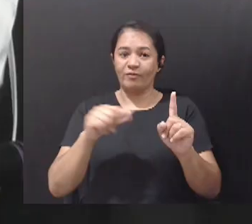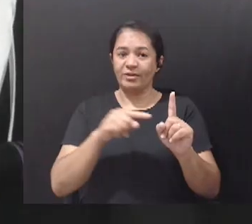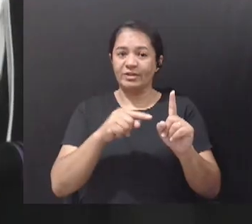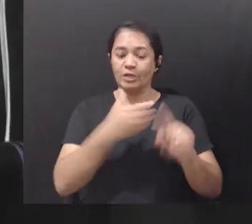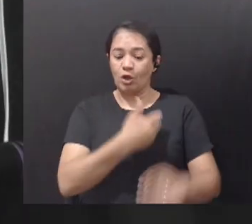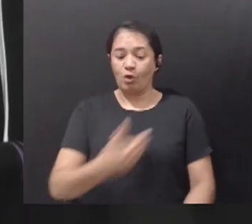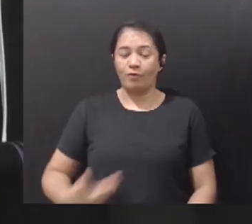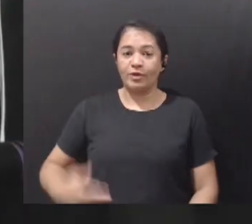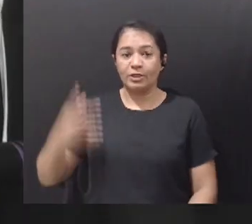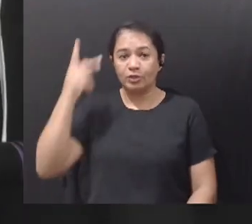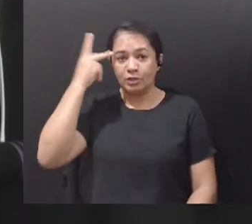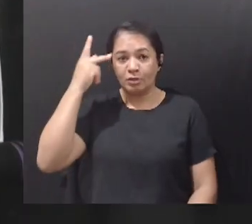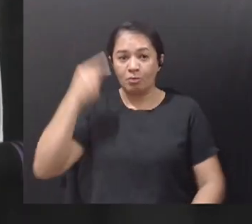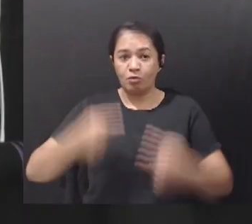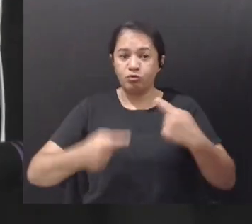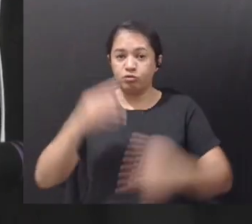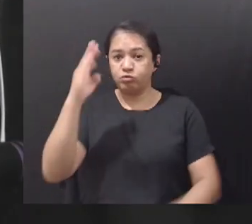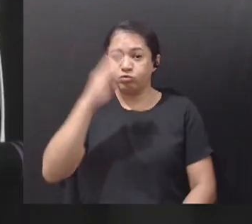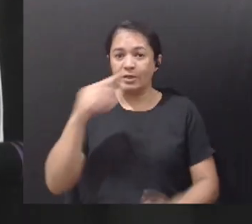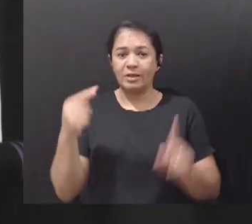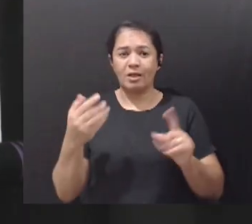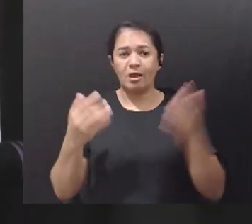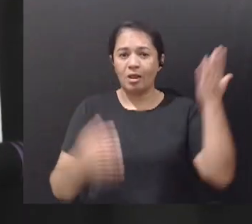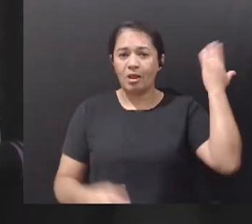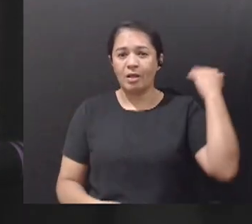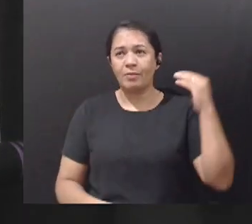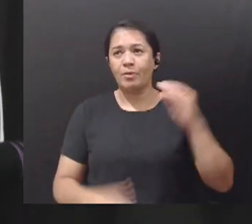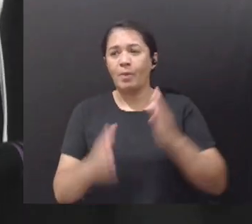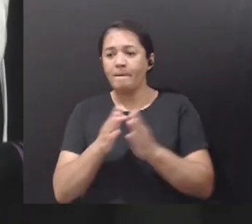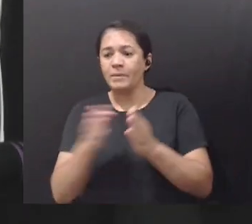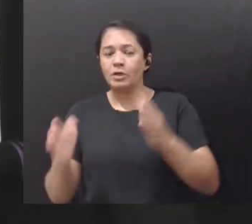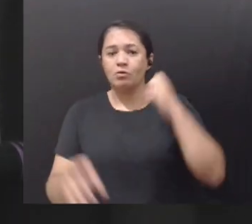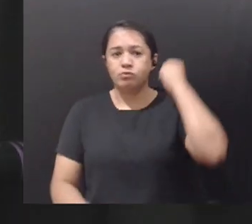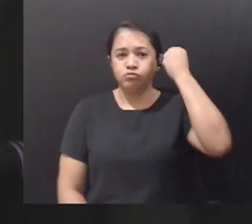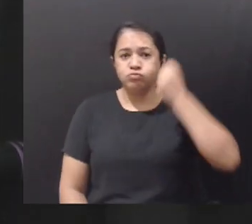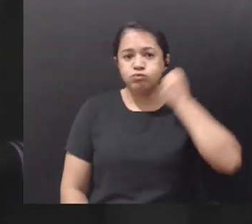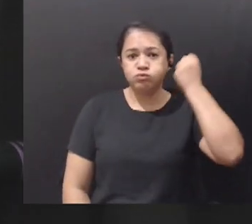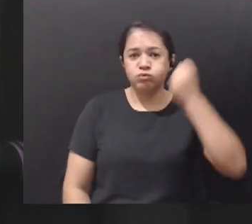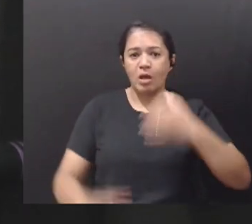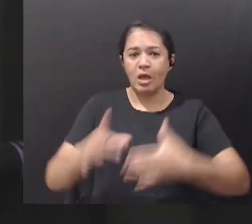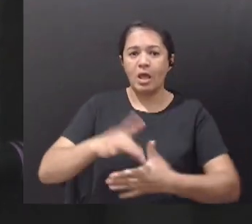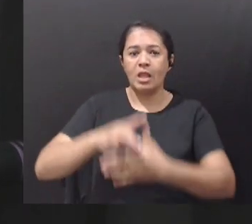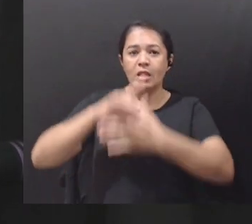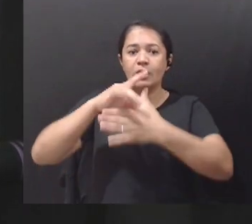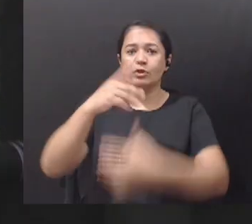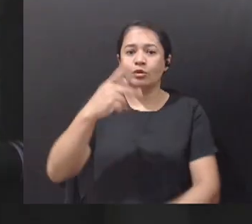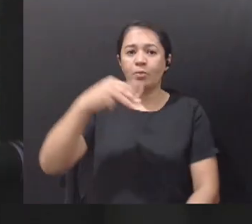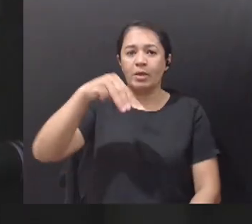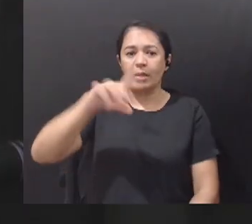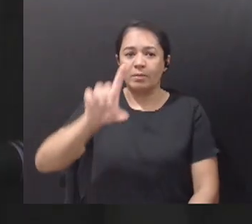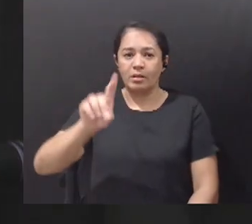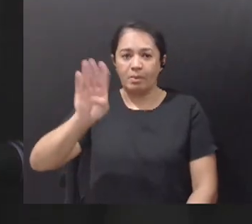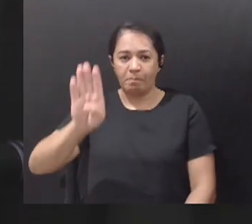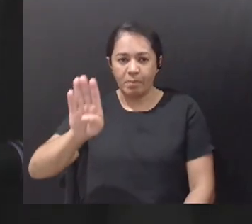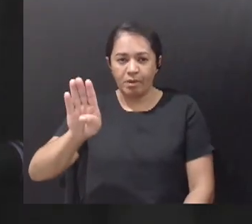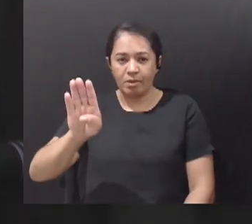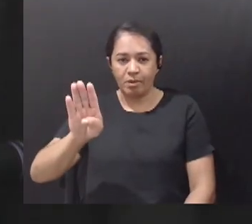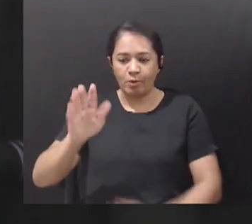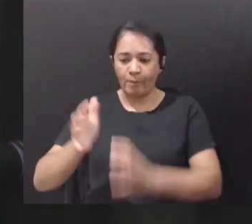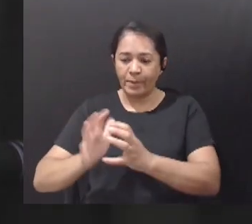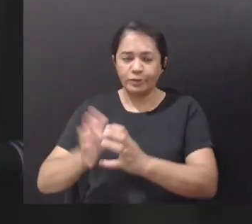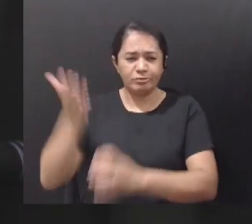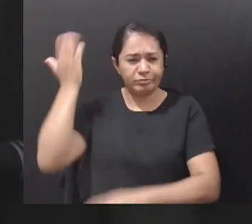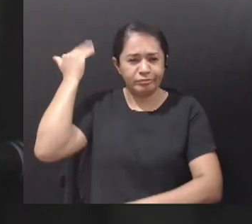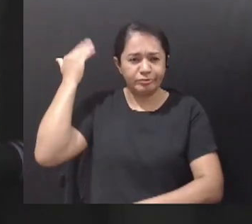ele era naquela época senador, era líder daquela época do PMDB antigo, ele tinha uma liderança imensa no país, era um